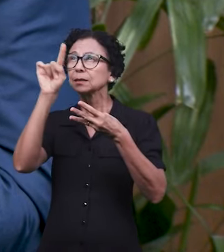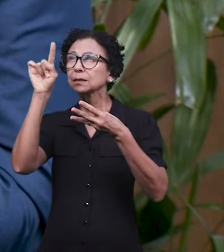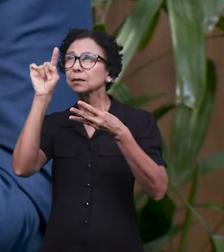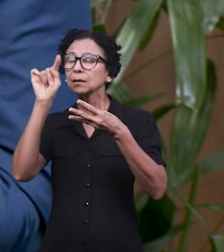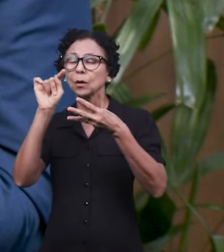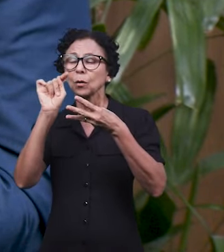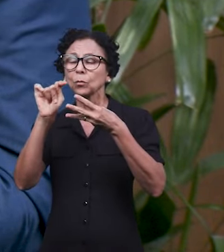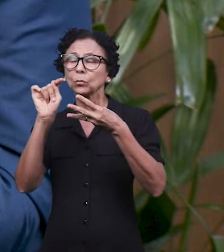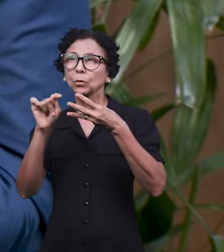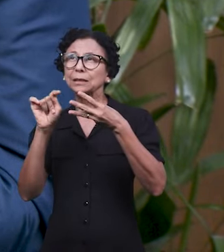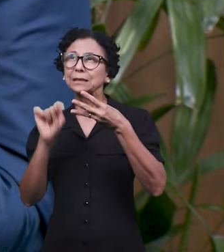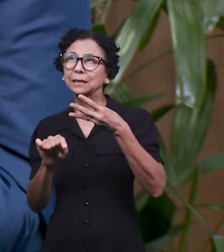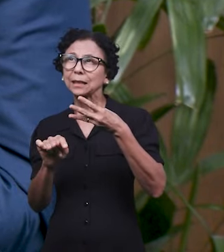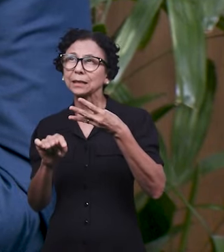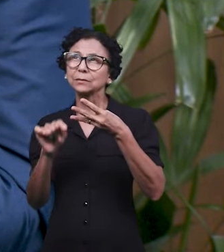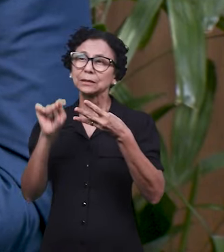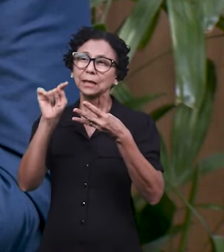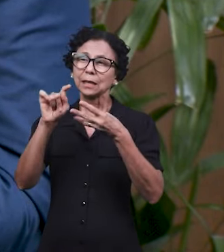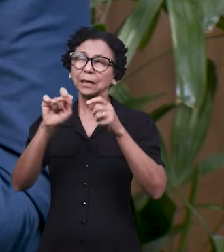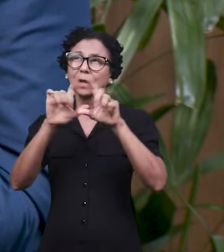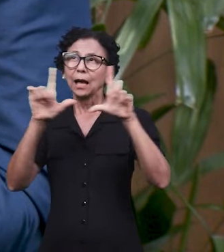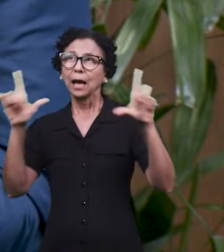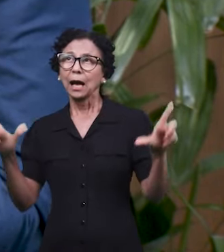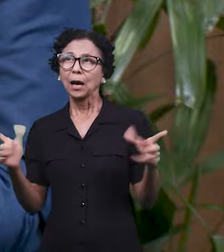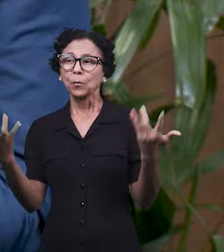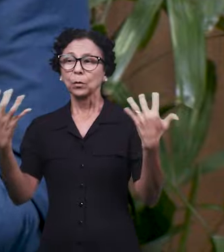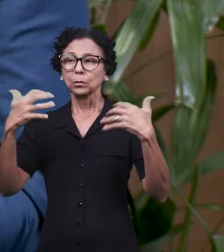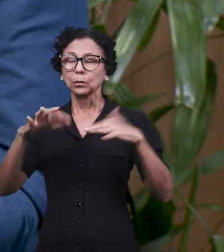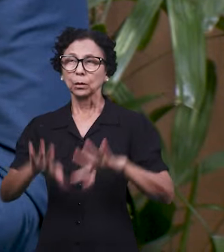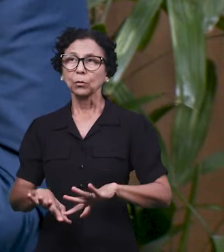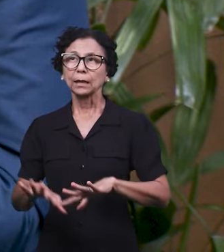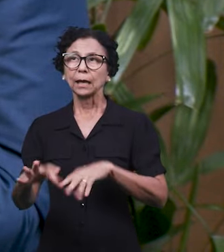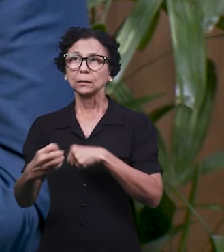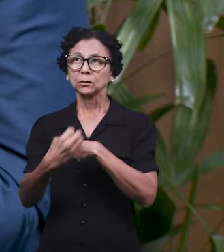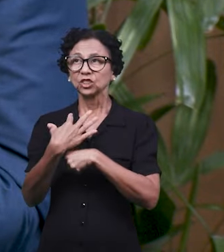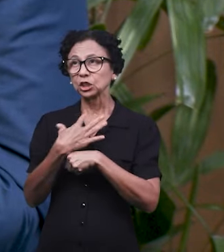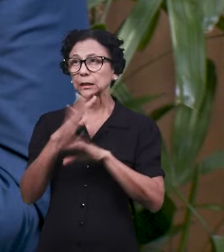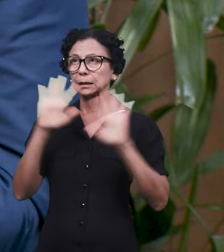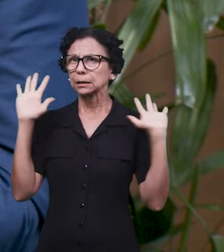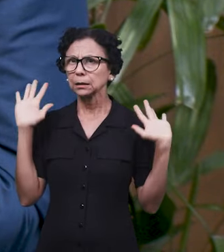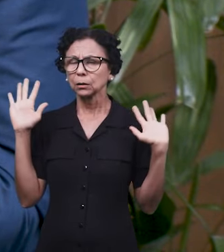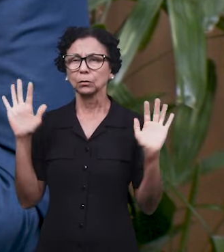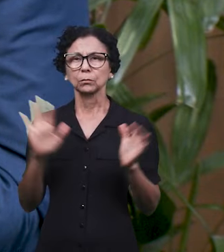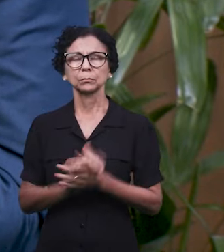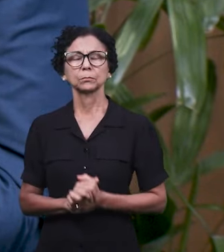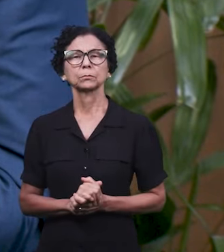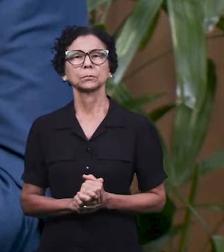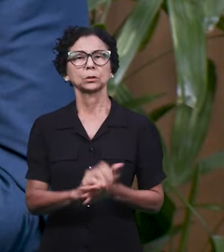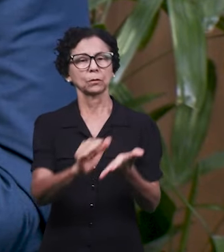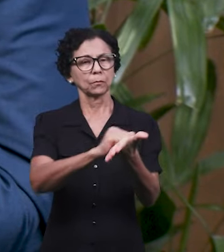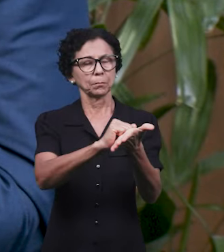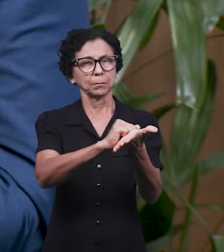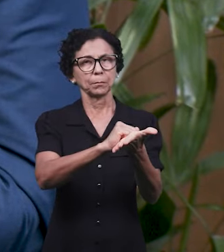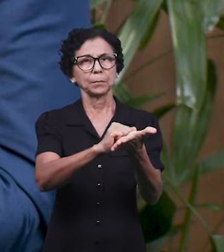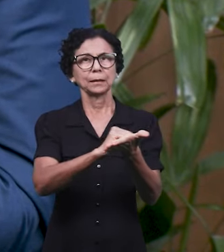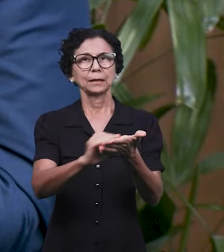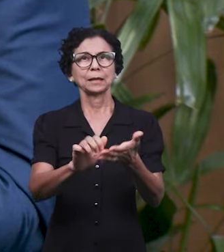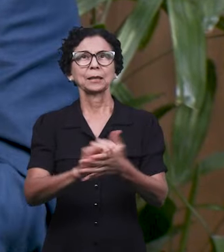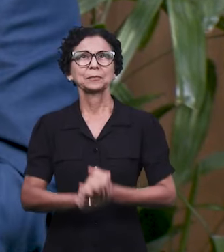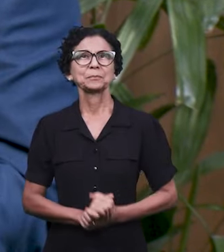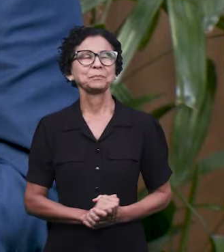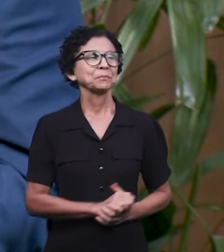interesse naquela informação olha não quero mais ver aqui informação desse canal e automaticamente aquilo não vai aparecer mais ali na na sua rede